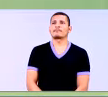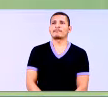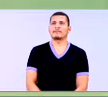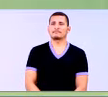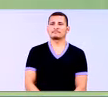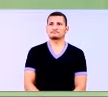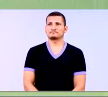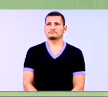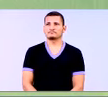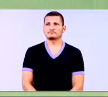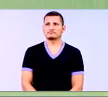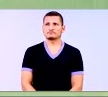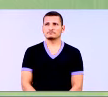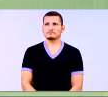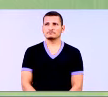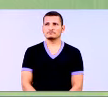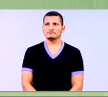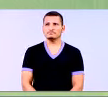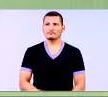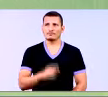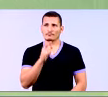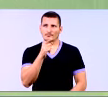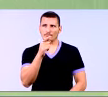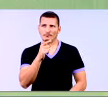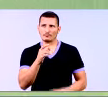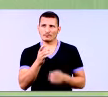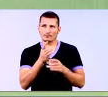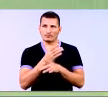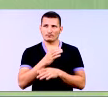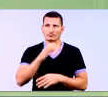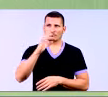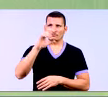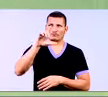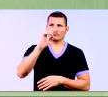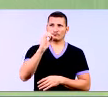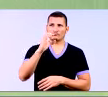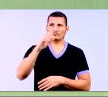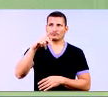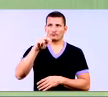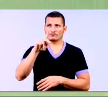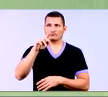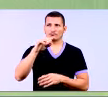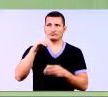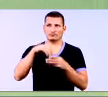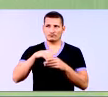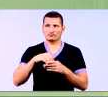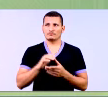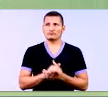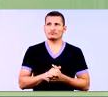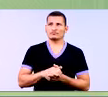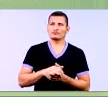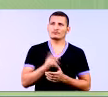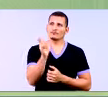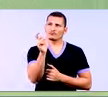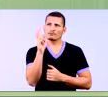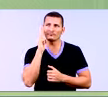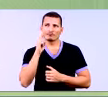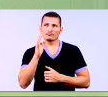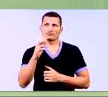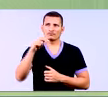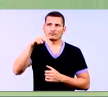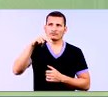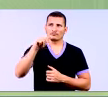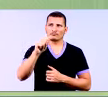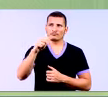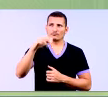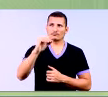Então aqui a gente está concluindo o clock interno. Com o desenvolvimento da nanotecnologia, essa palavra vocês já ouviram em algum lugar,